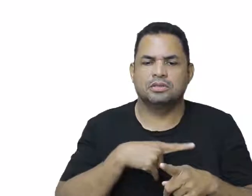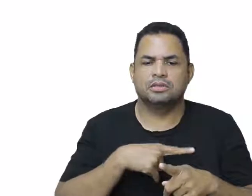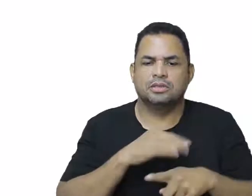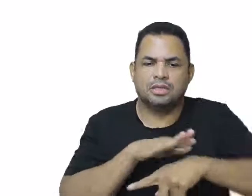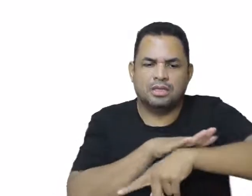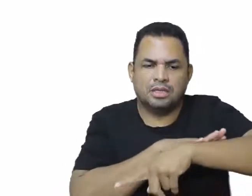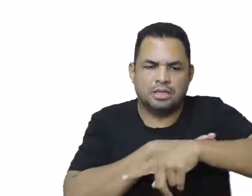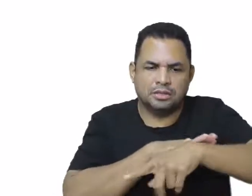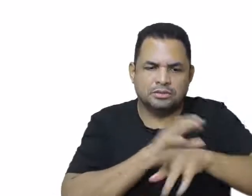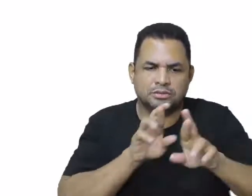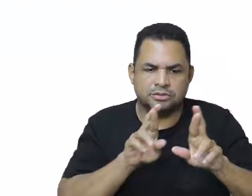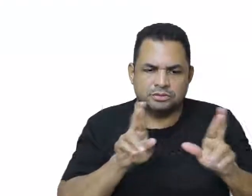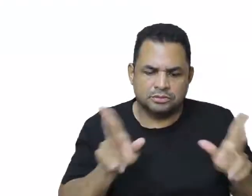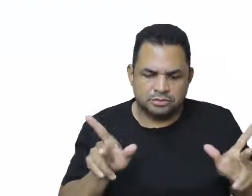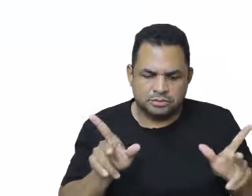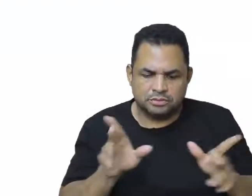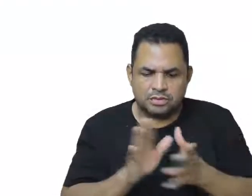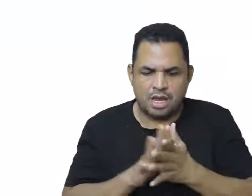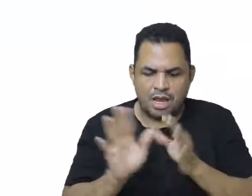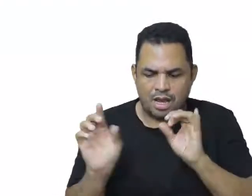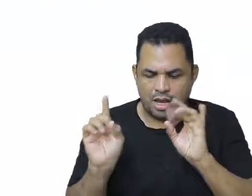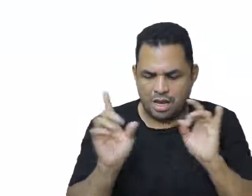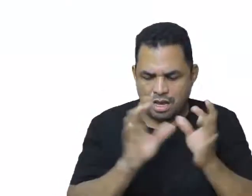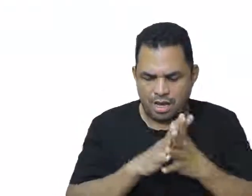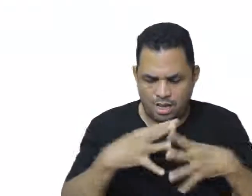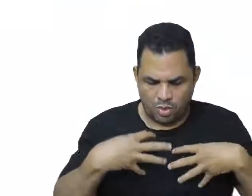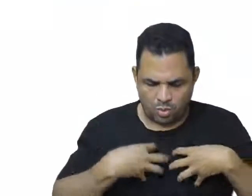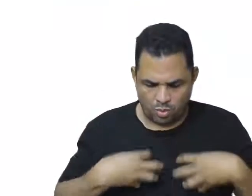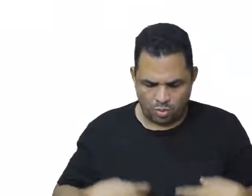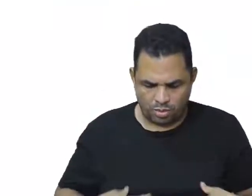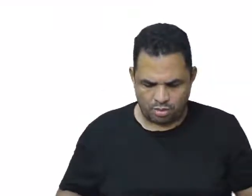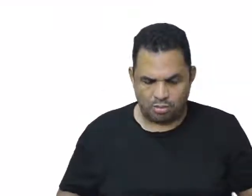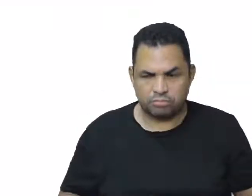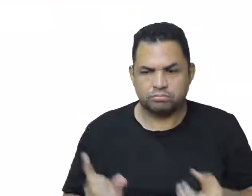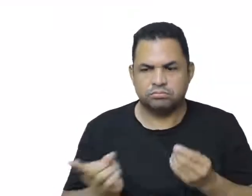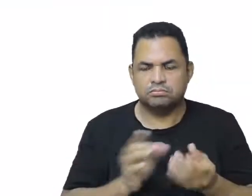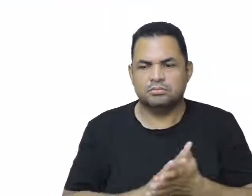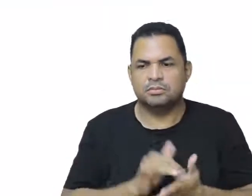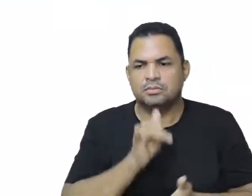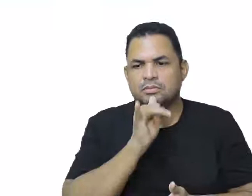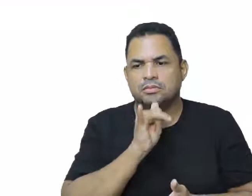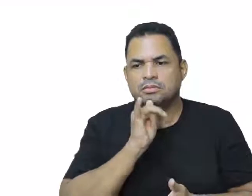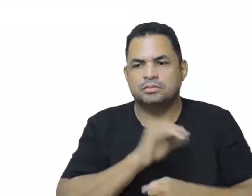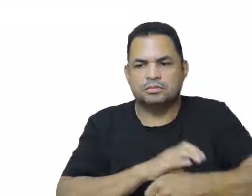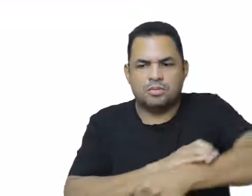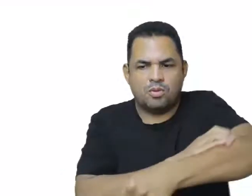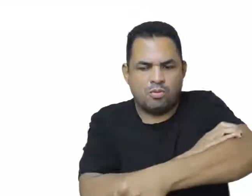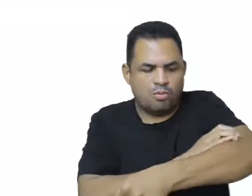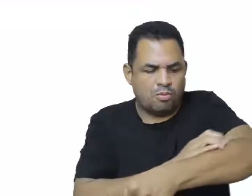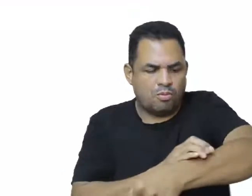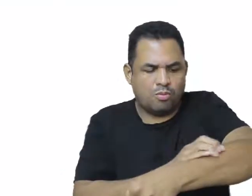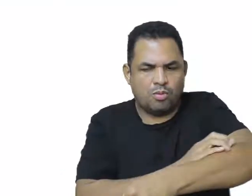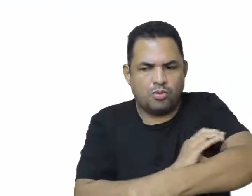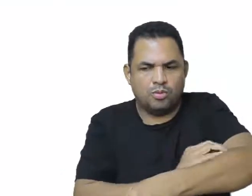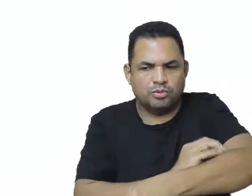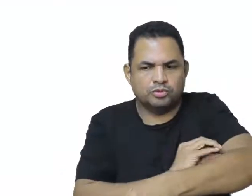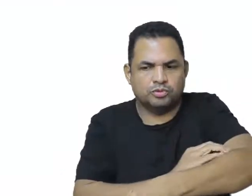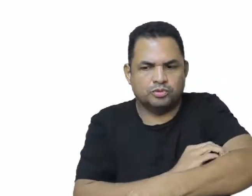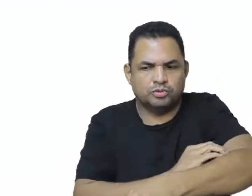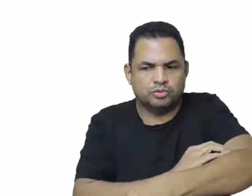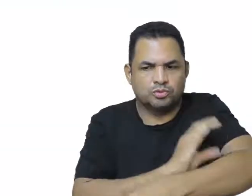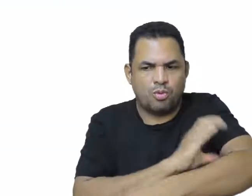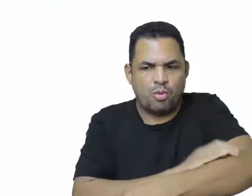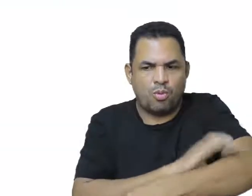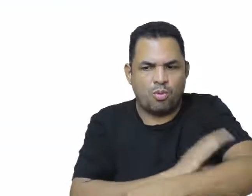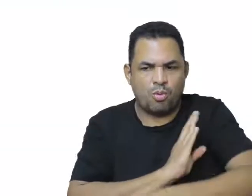tecidos diferentes um dos outros no nosso organismo. Por exemplo, o músculo que forma o coração, né,